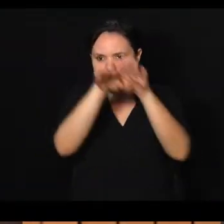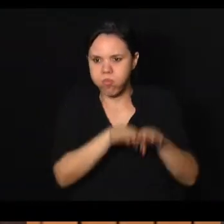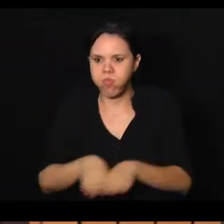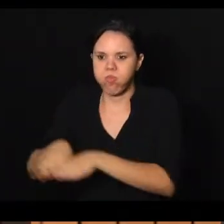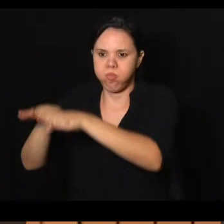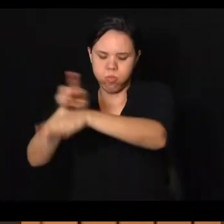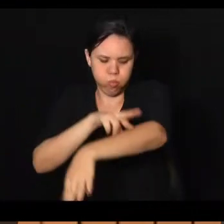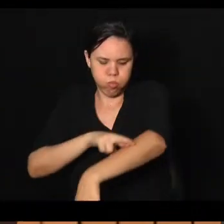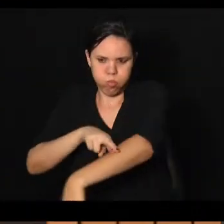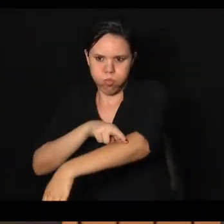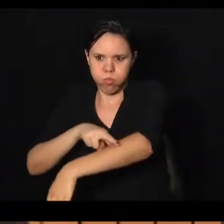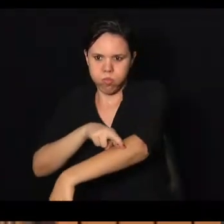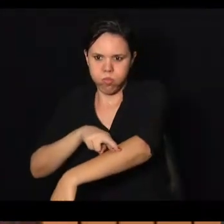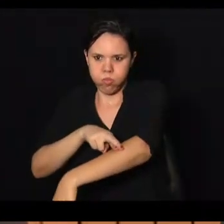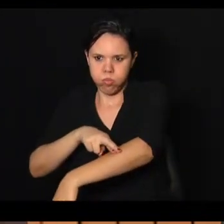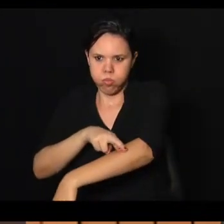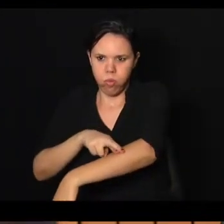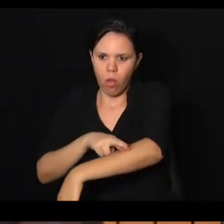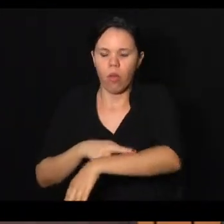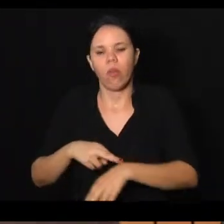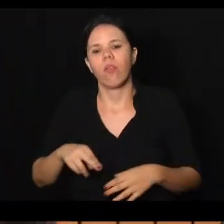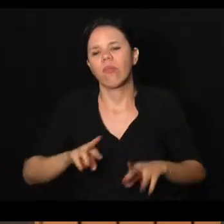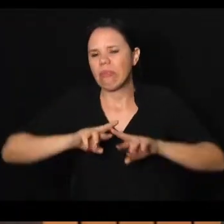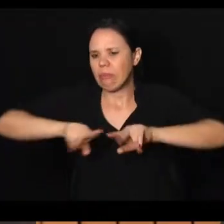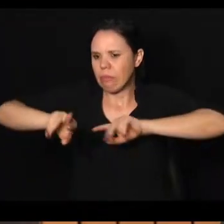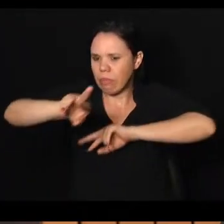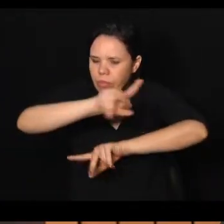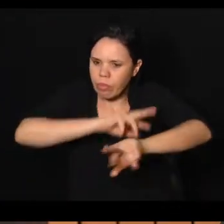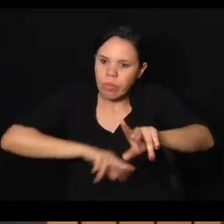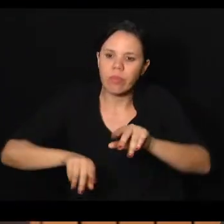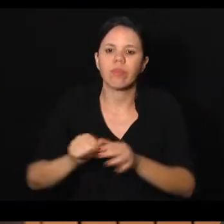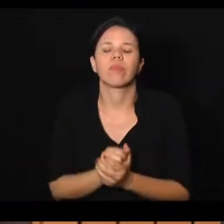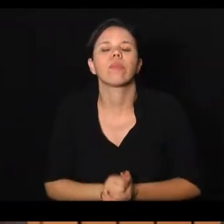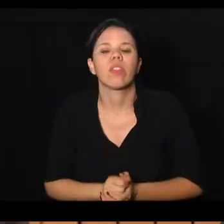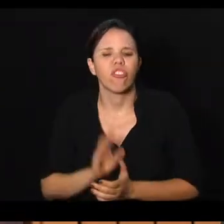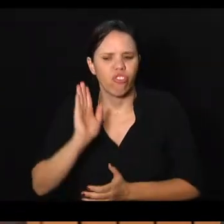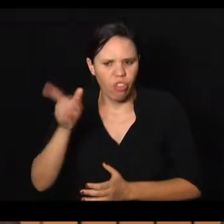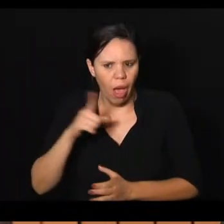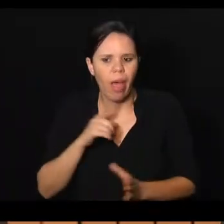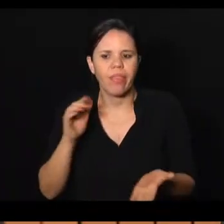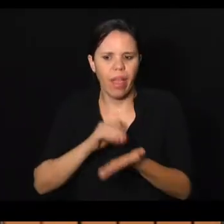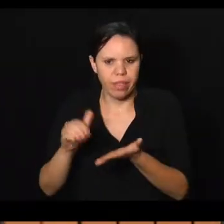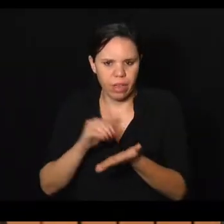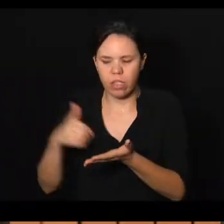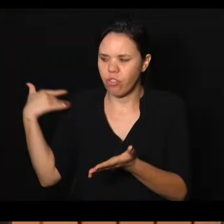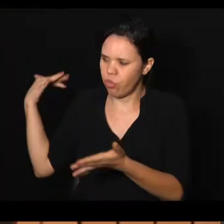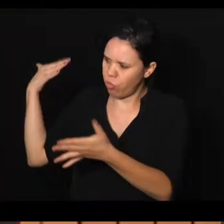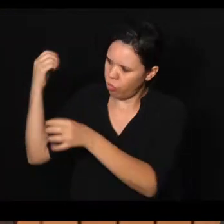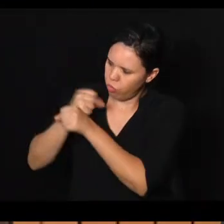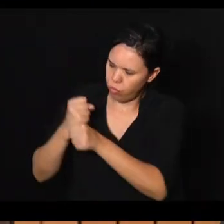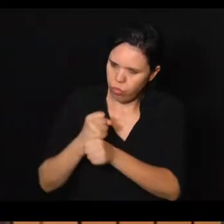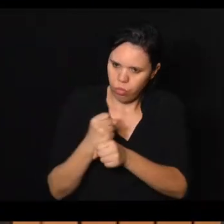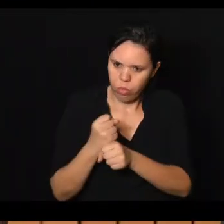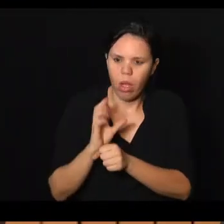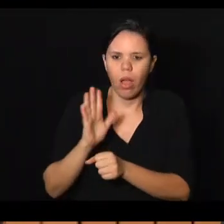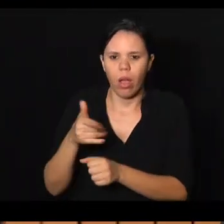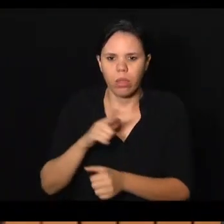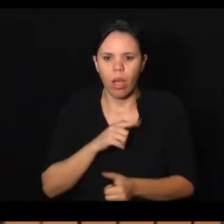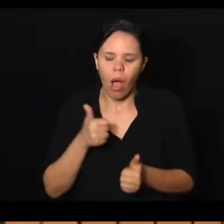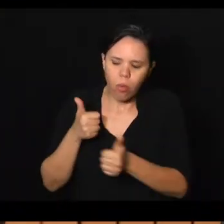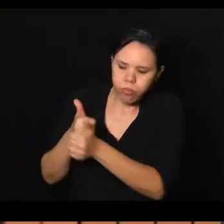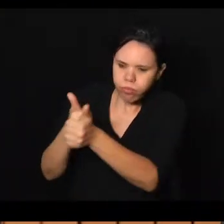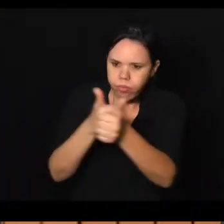Racial. E essa secretaria já existe há alguns anos. É uma secretaria que vem acompanhar os